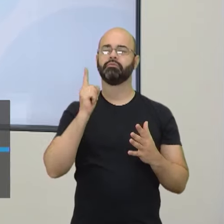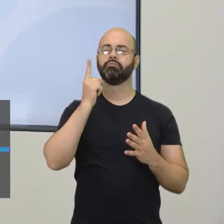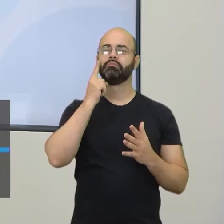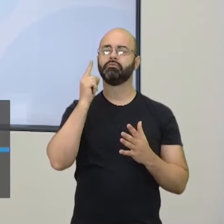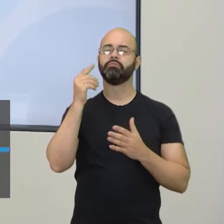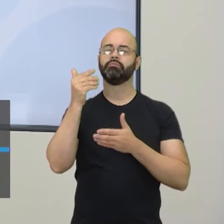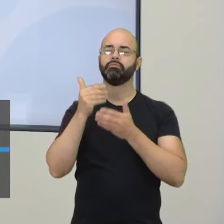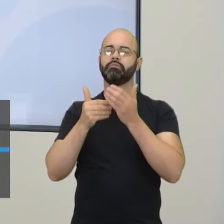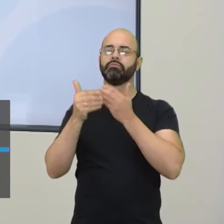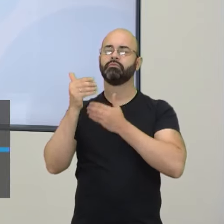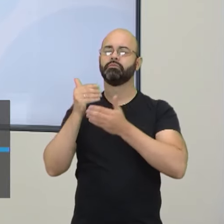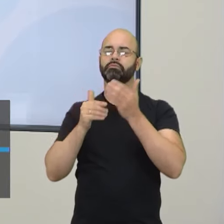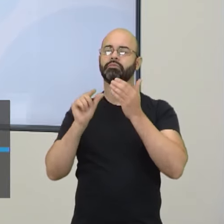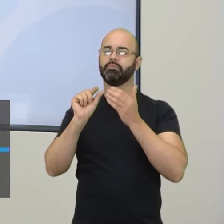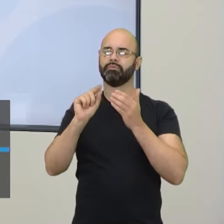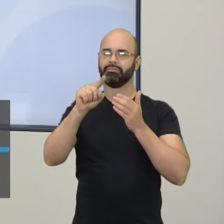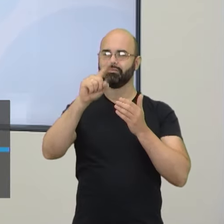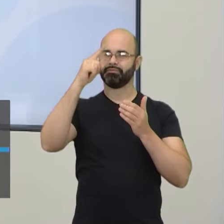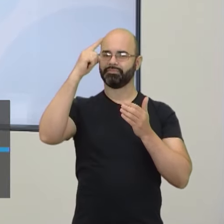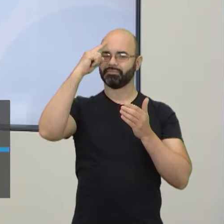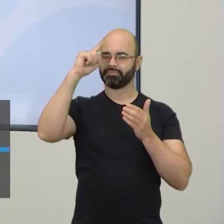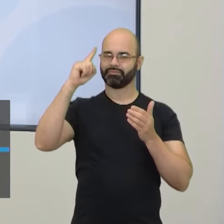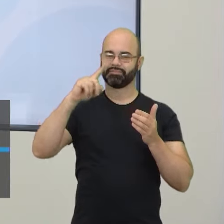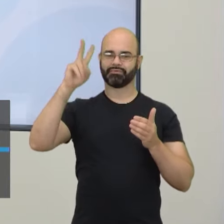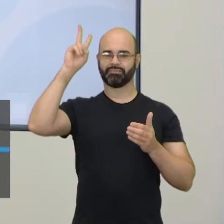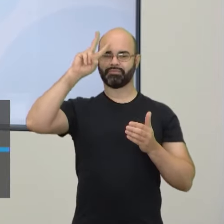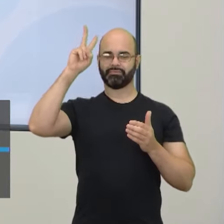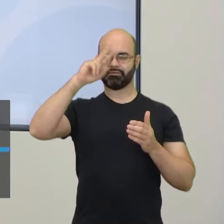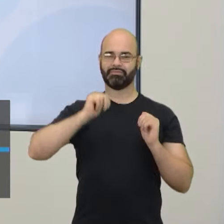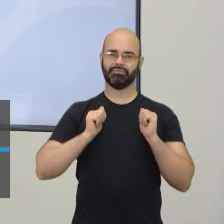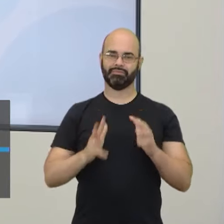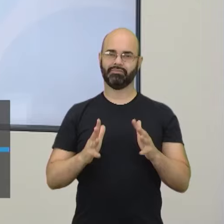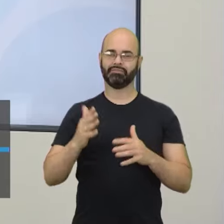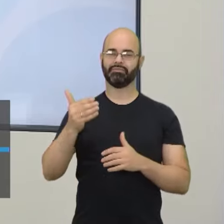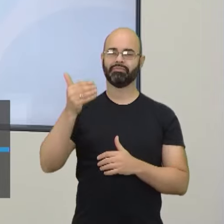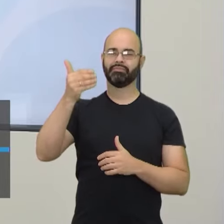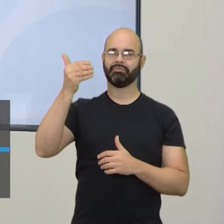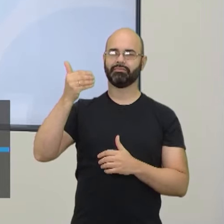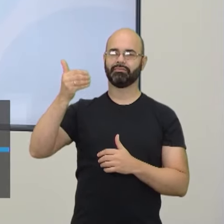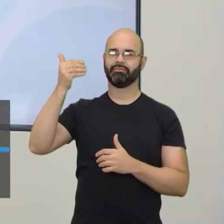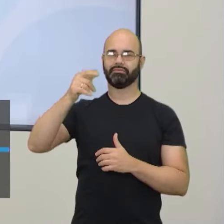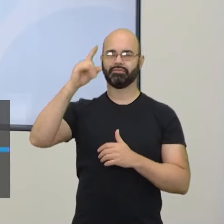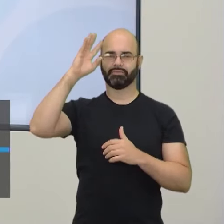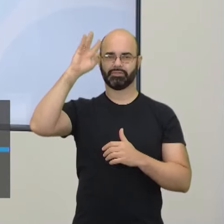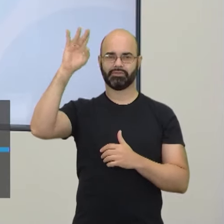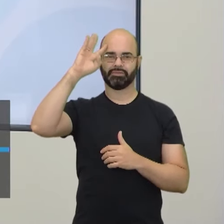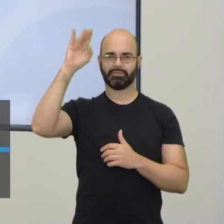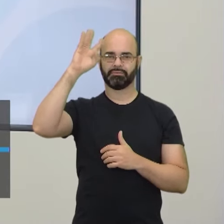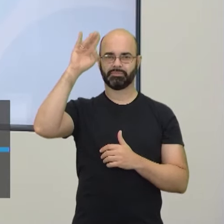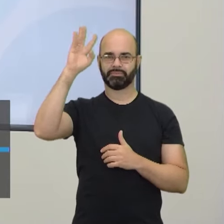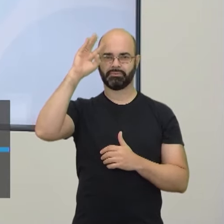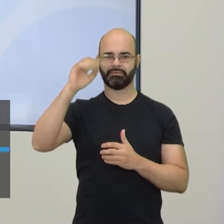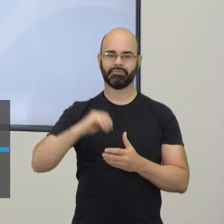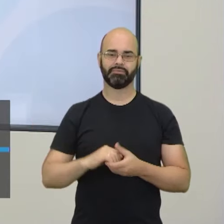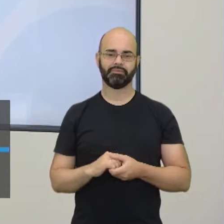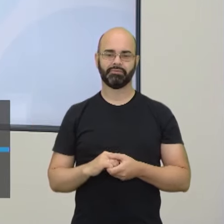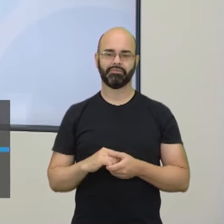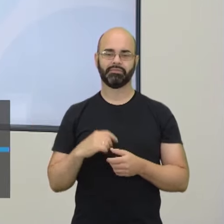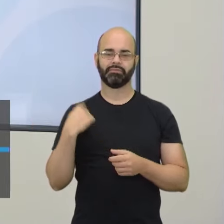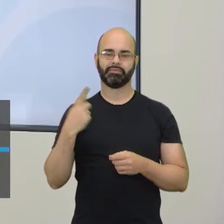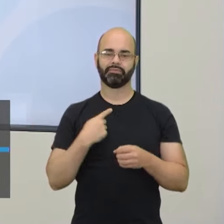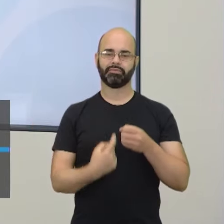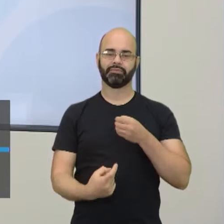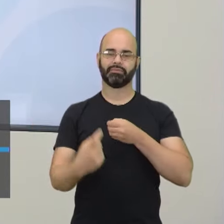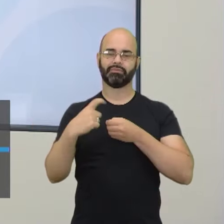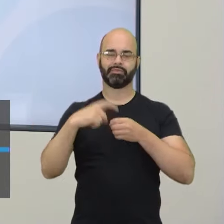voltem comigo, utilizem aí a atitude historiadora de vocês, utilizem a imaginação de vocês e voltem comigo. Então, a gente vai voltar a